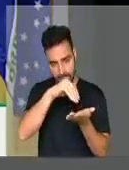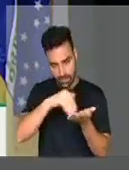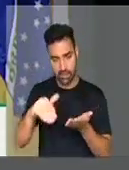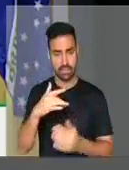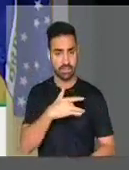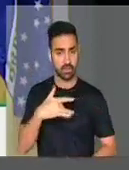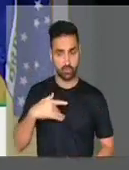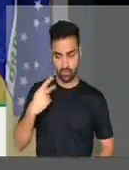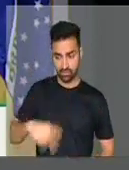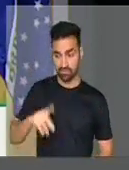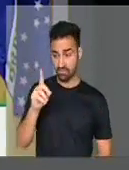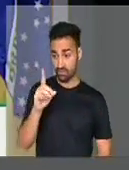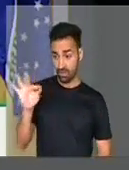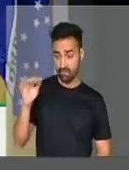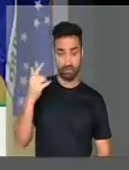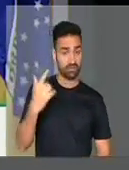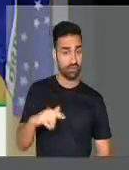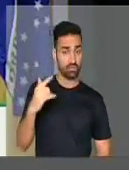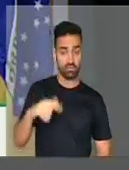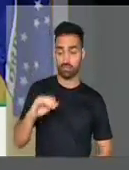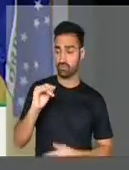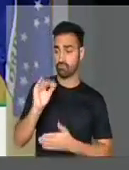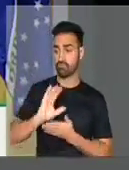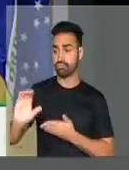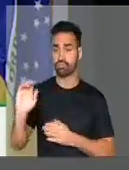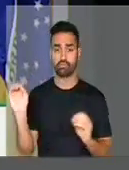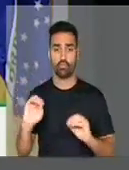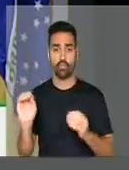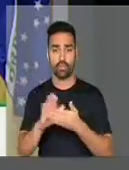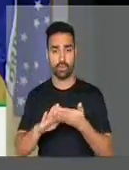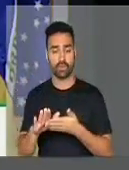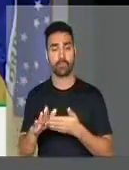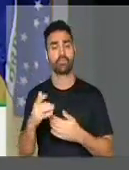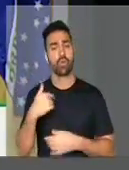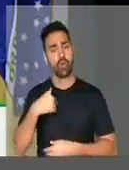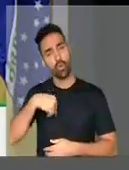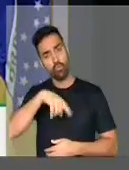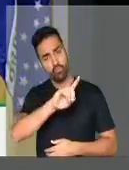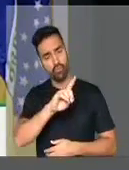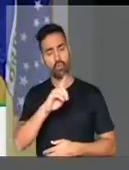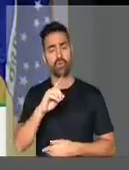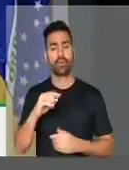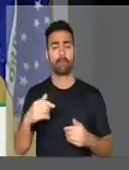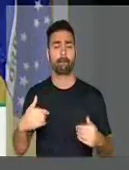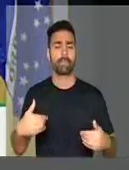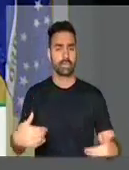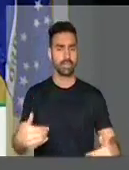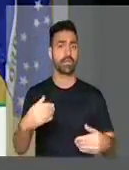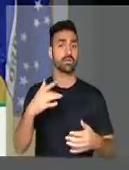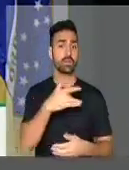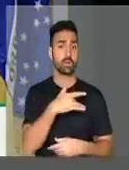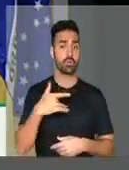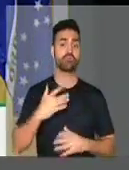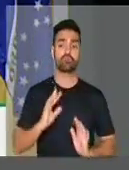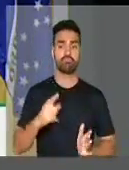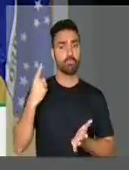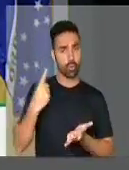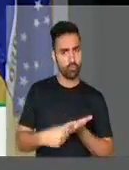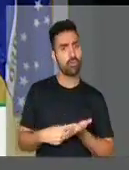Distrito Federal não repassa o dinheiro. Estive no Ministério da Saúde e ele confirmou que